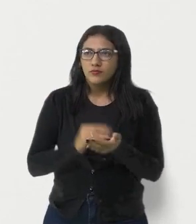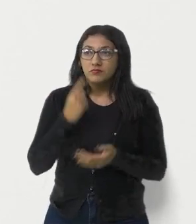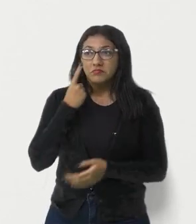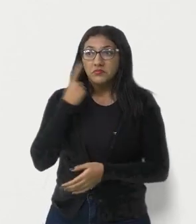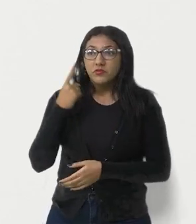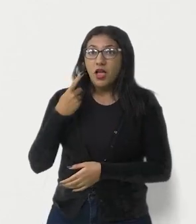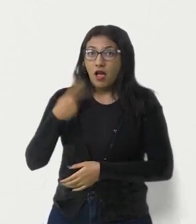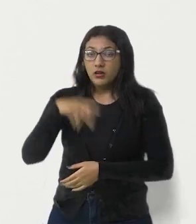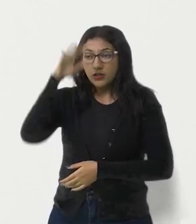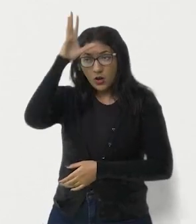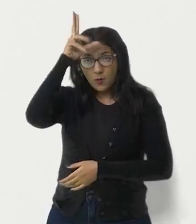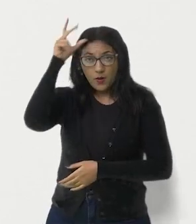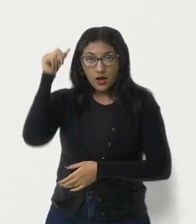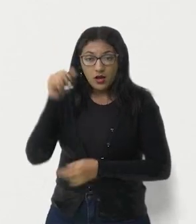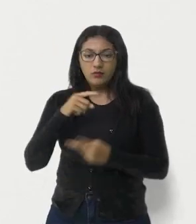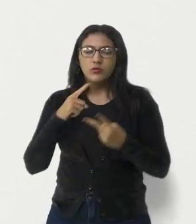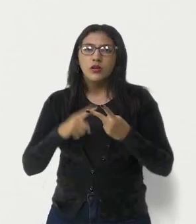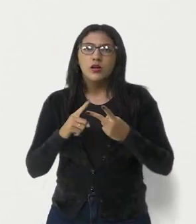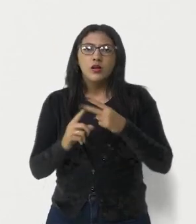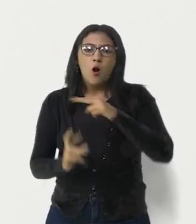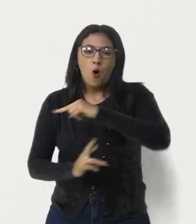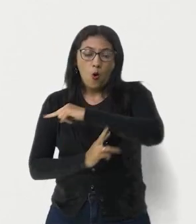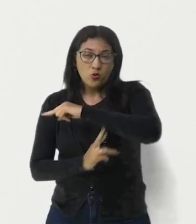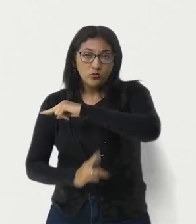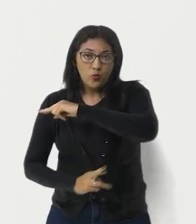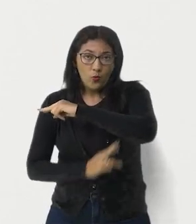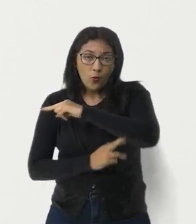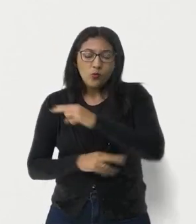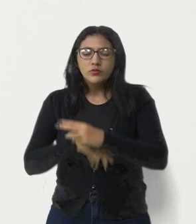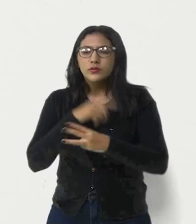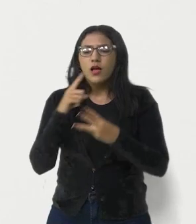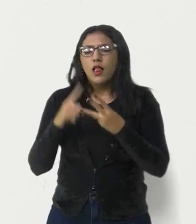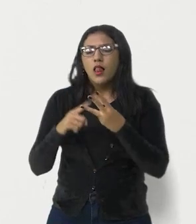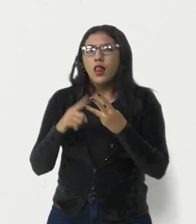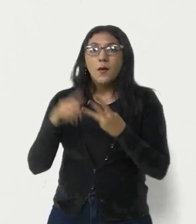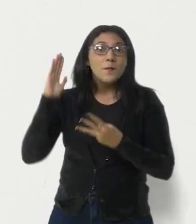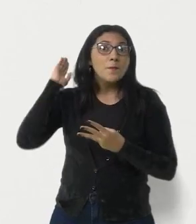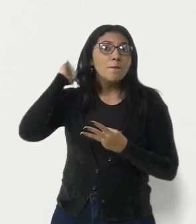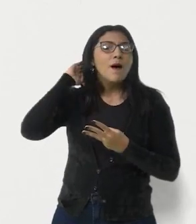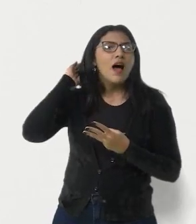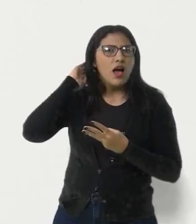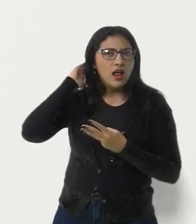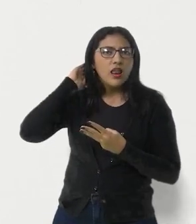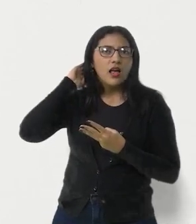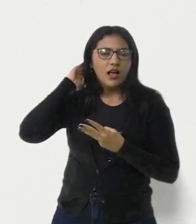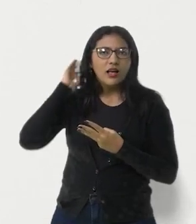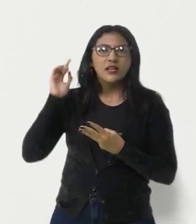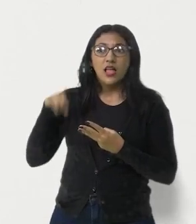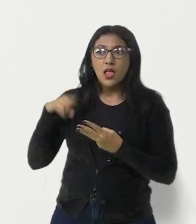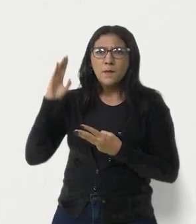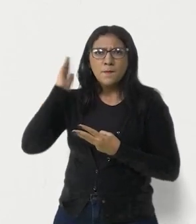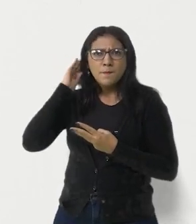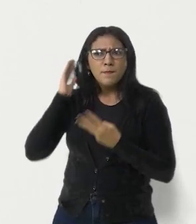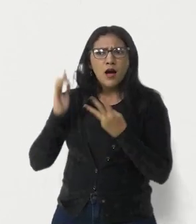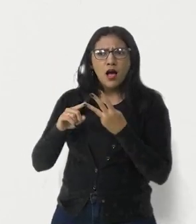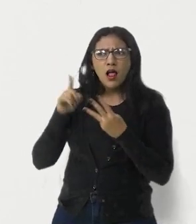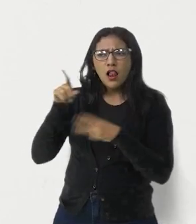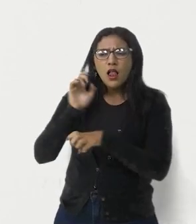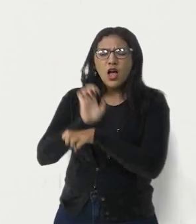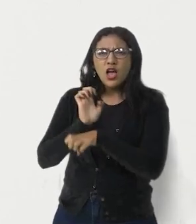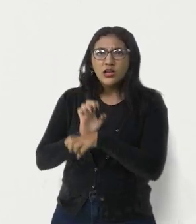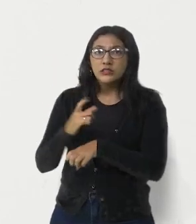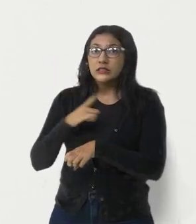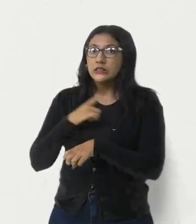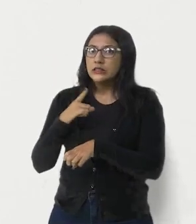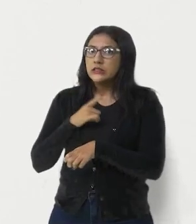do Amazonas, no estado de Rondônia, também no estado do Pará, inclusive o estado do Pará é o